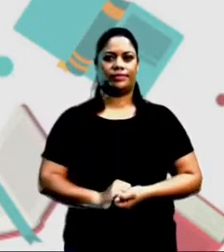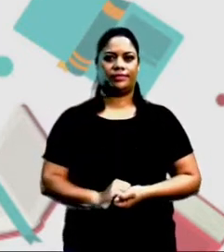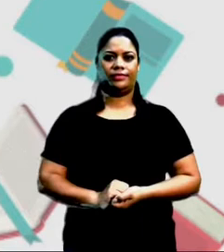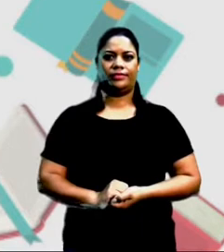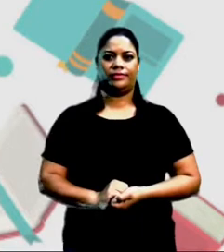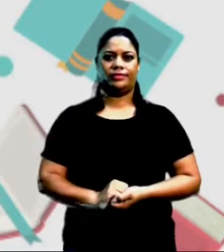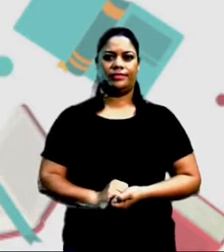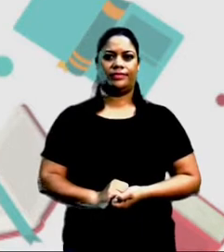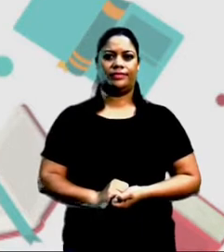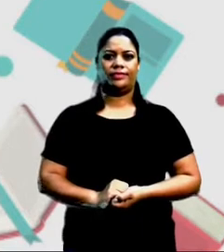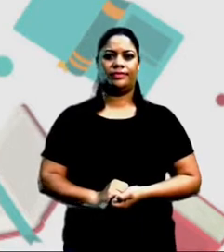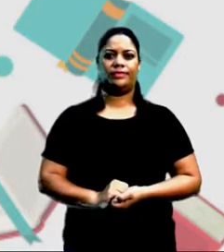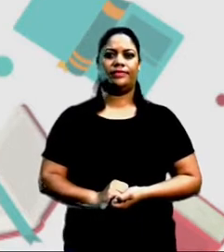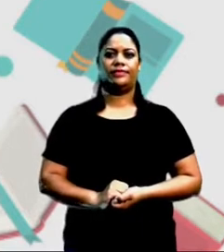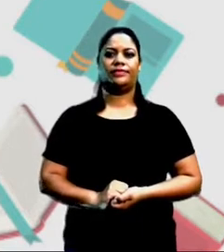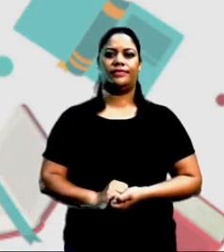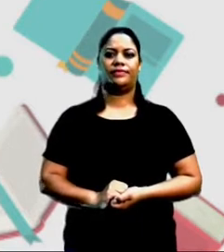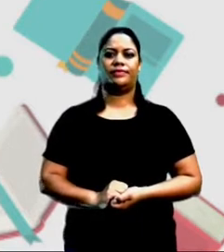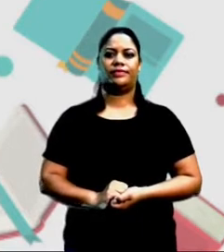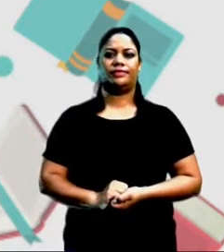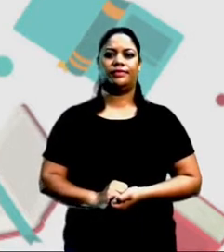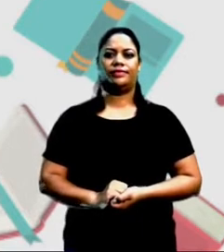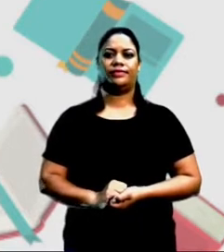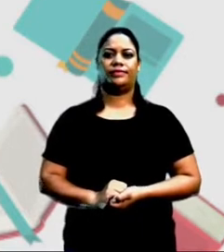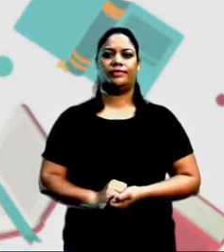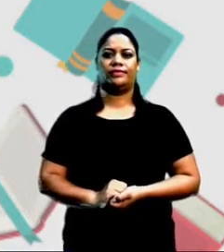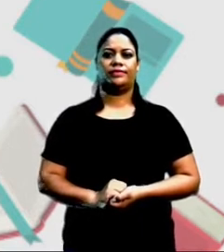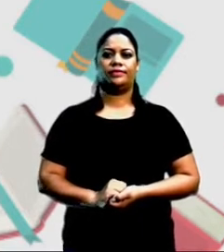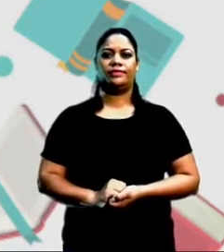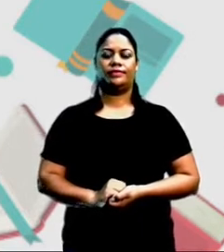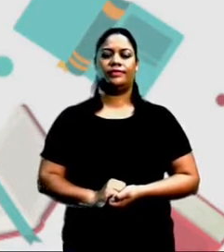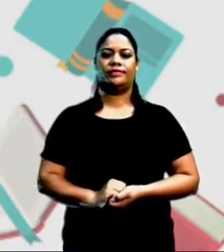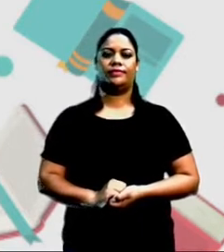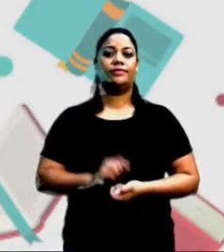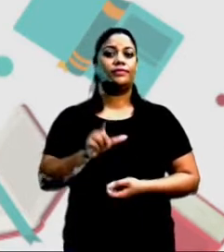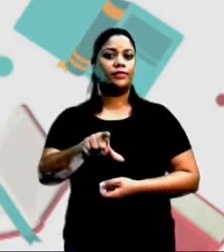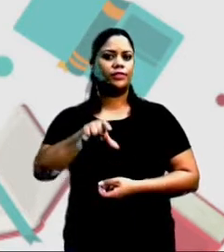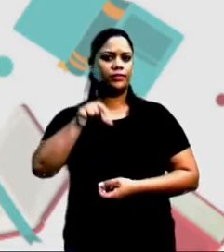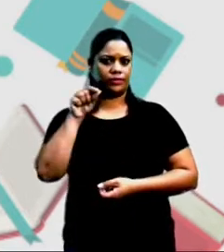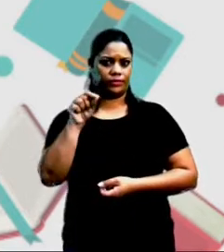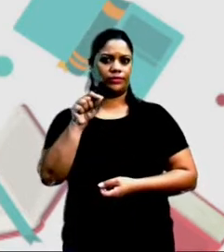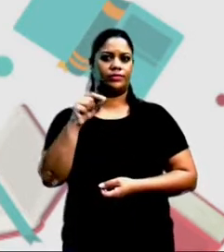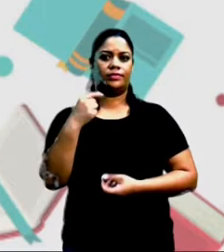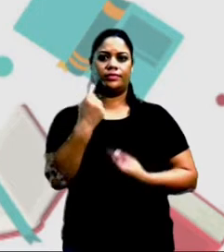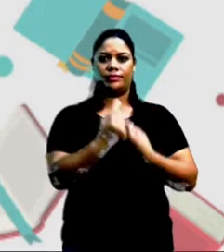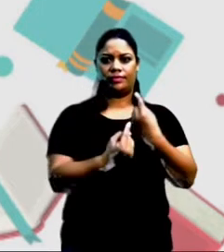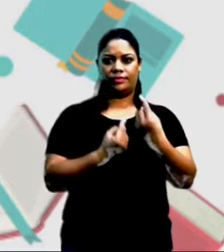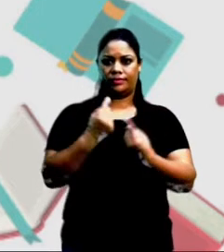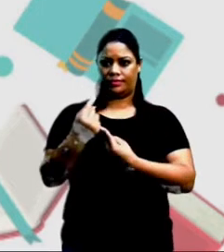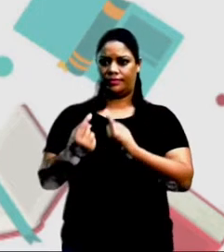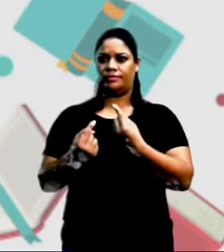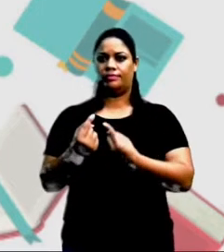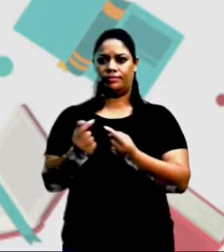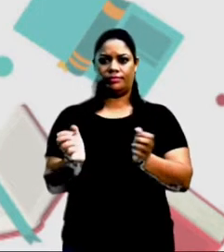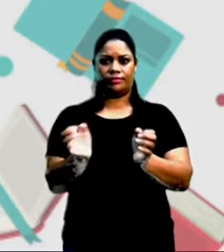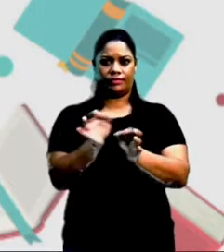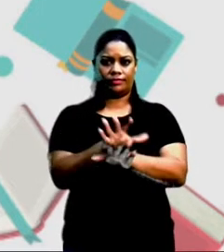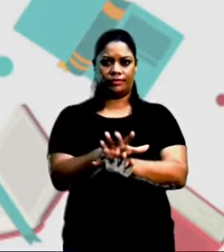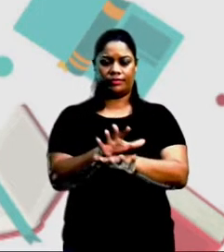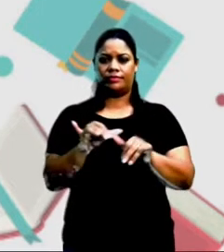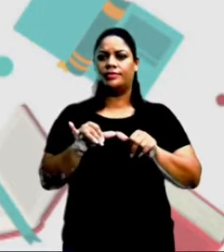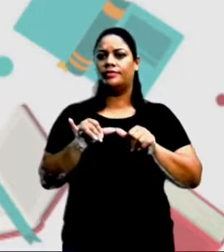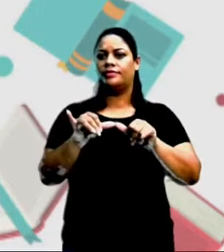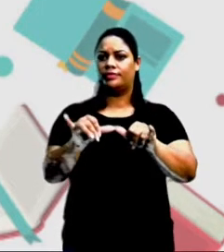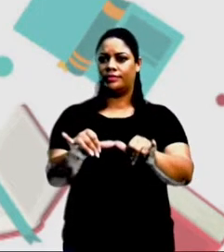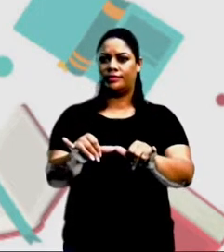Trata-se, portanto, de uma decisão lógica. Aboli-la dos